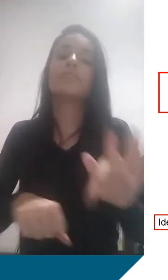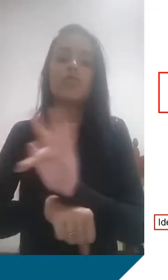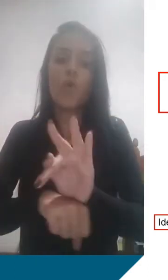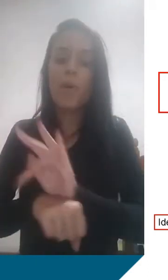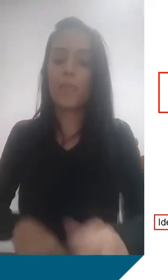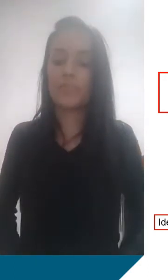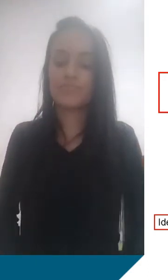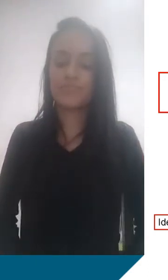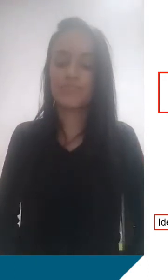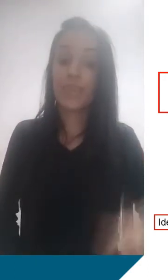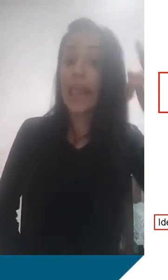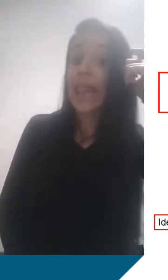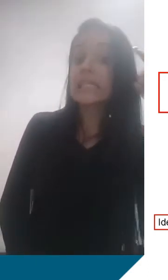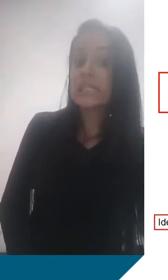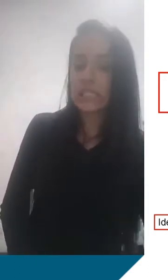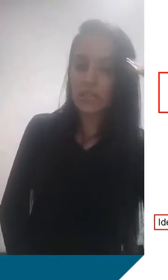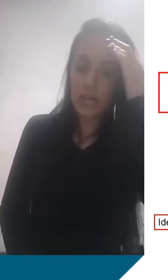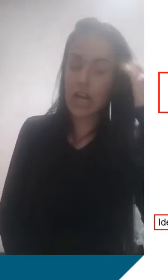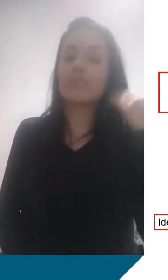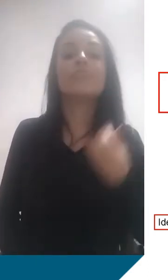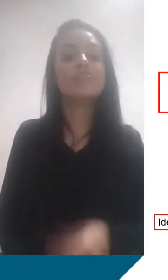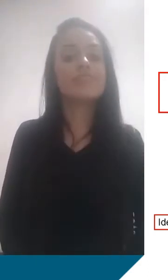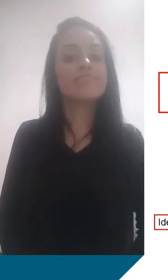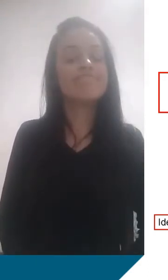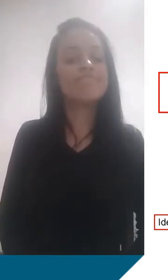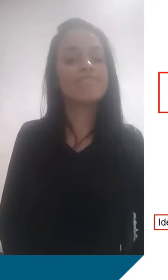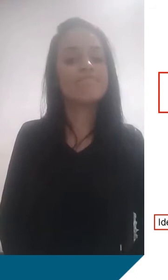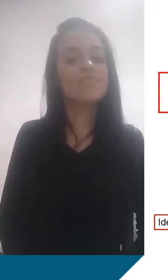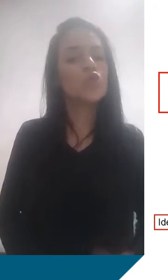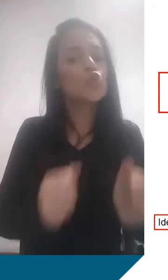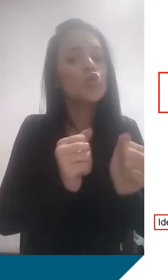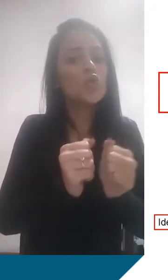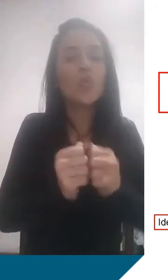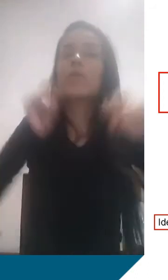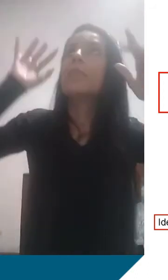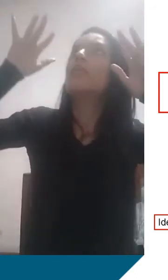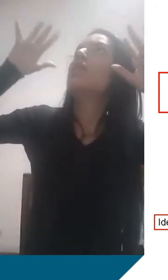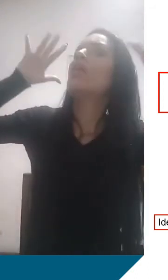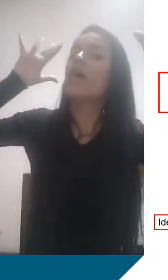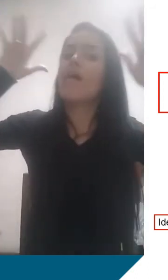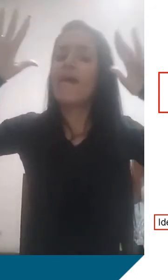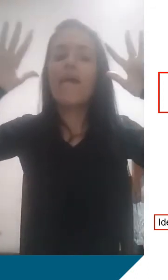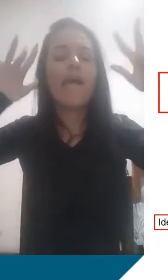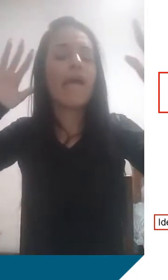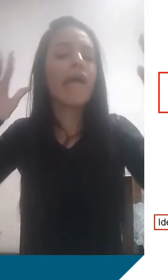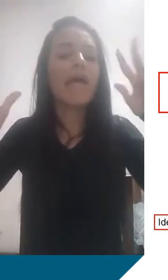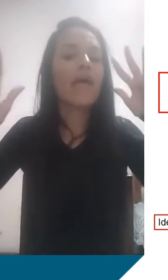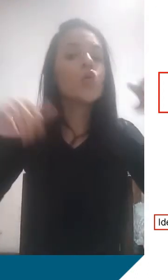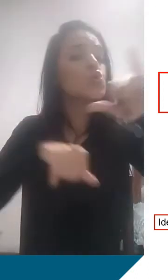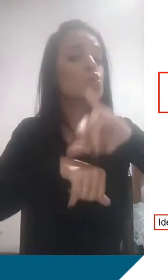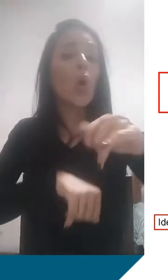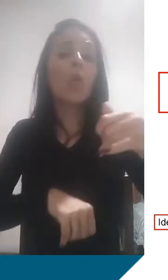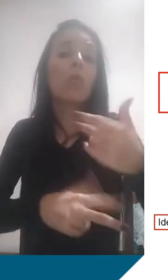idealização tem a ver com projeção do imaginário de alguém sobre algo ou outro